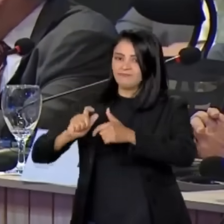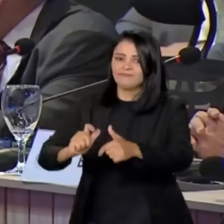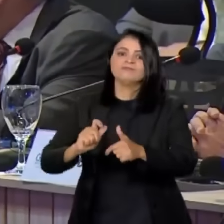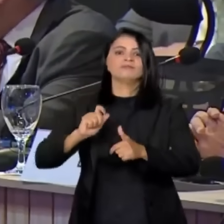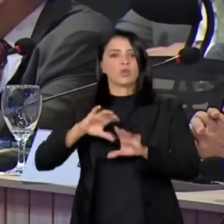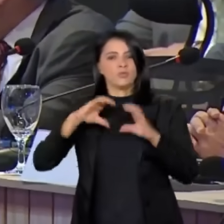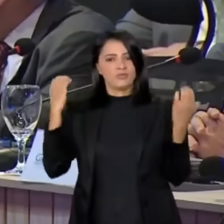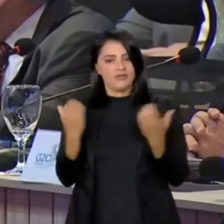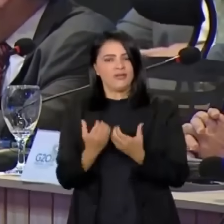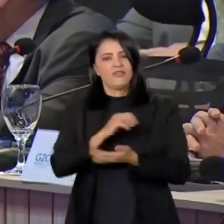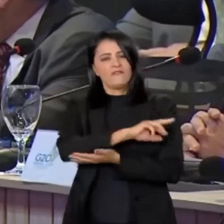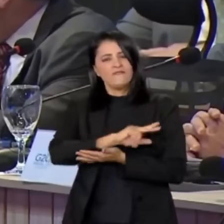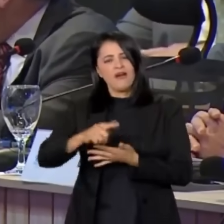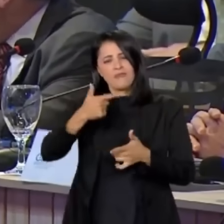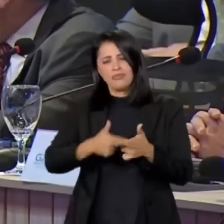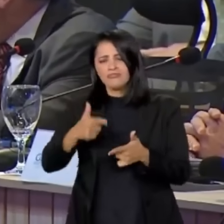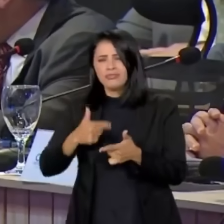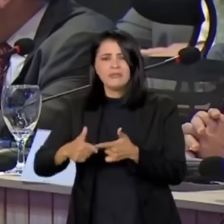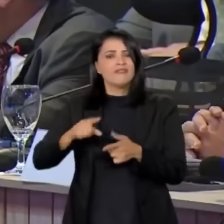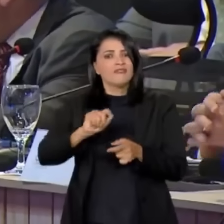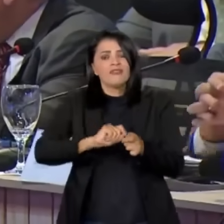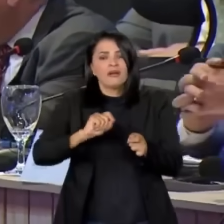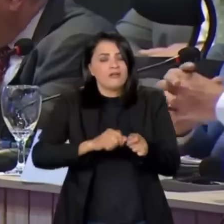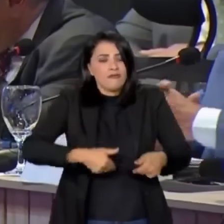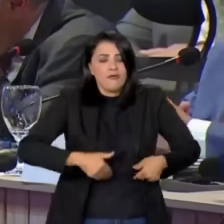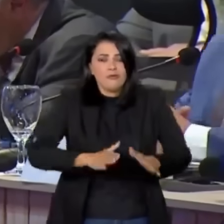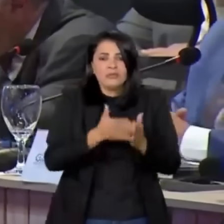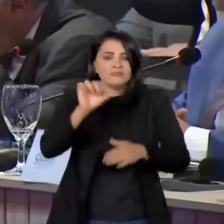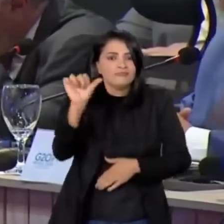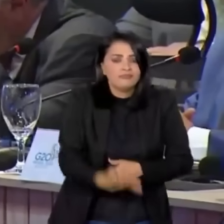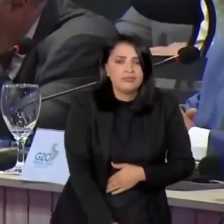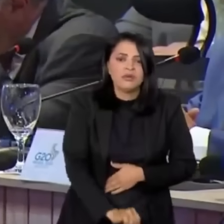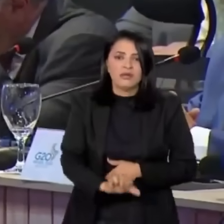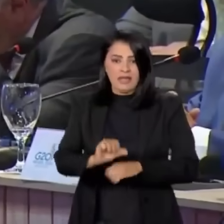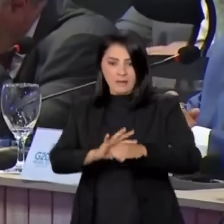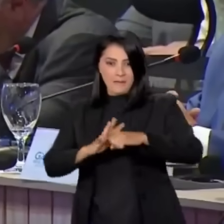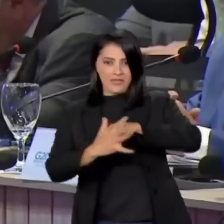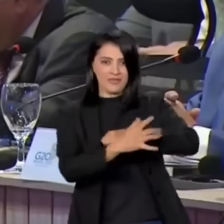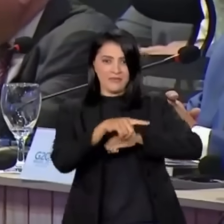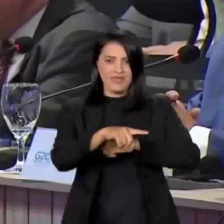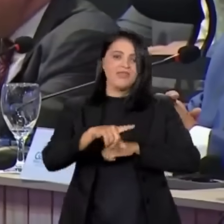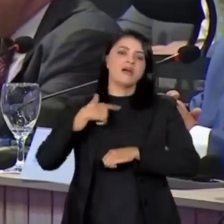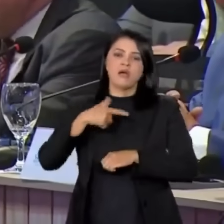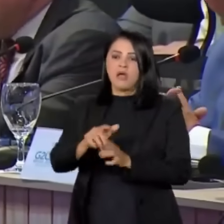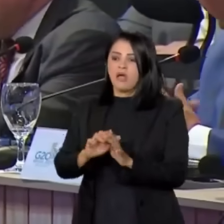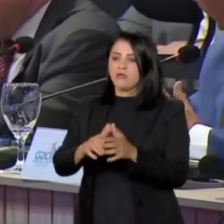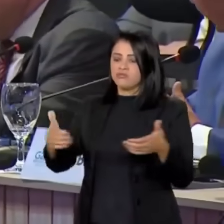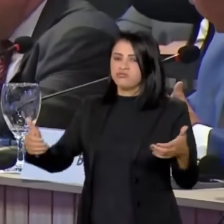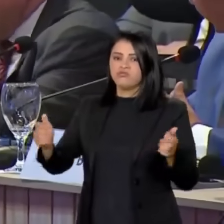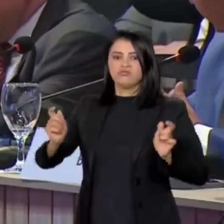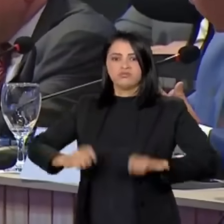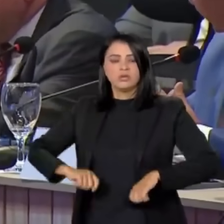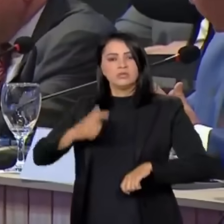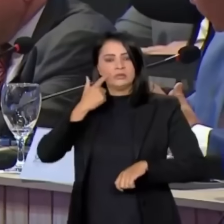e simultâneas agravam esse quadro. A pandemia de Covid-19 aumentou drasticamente